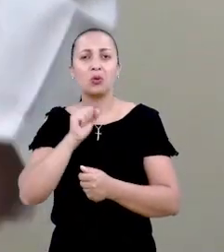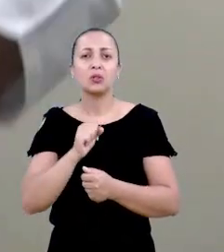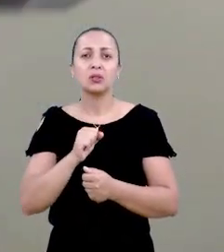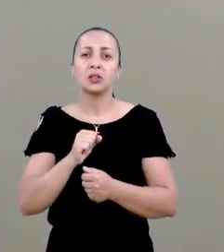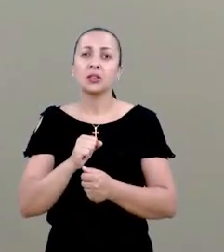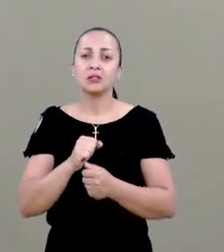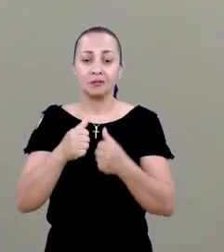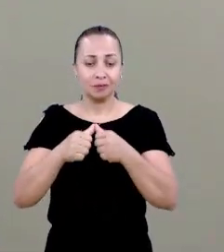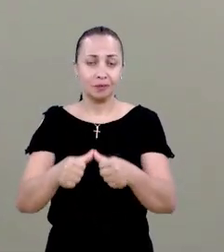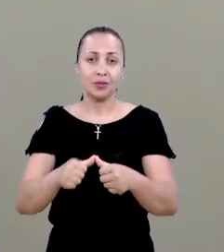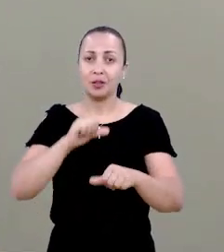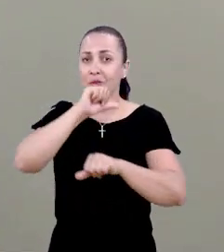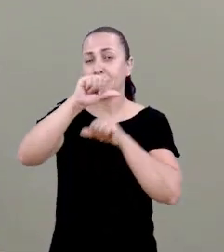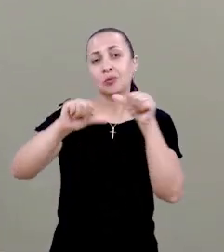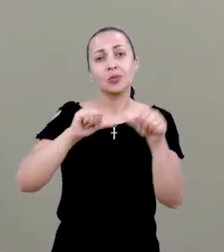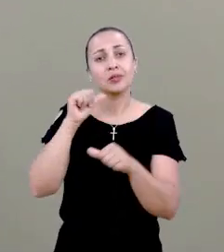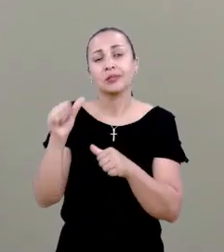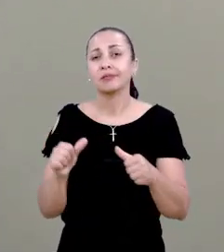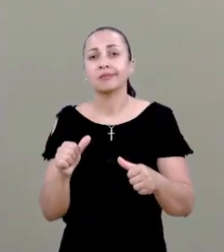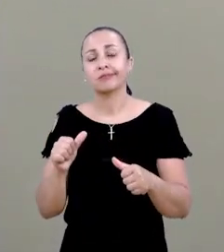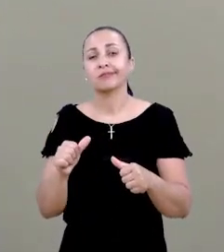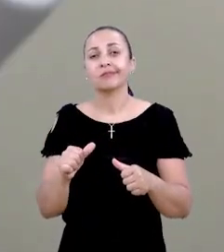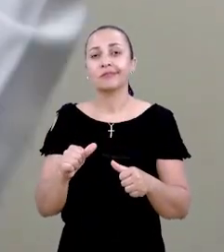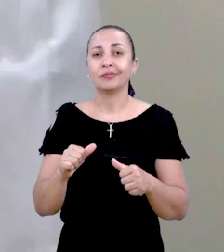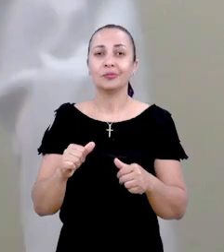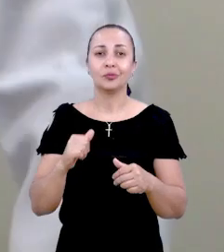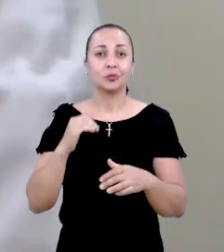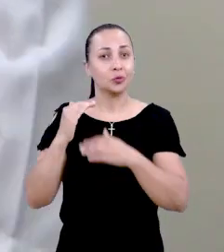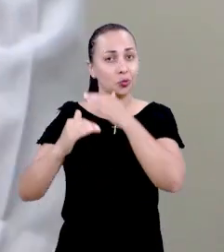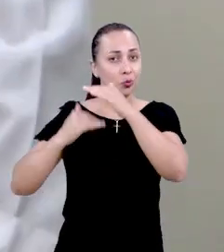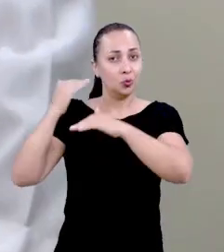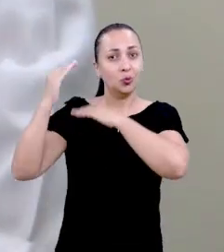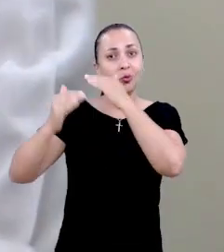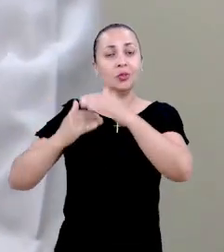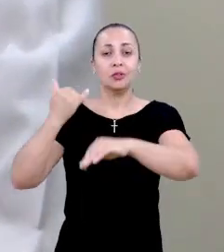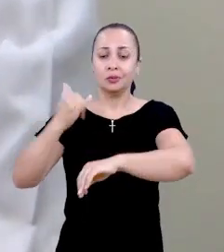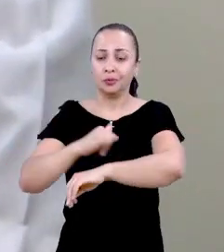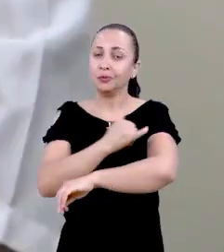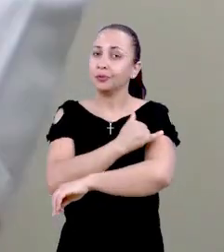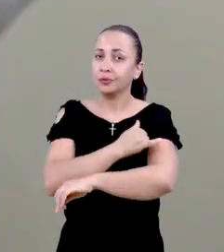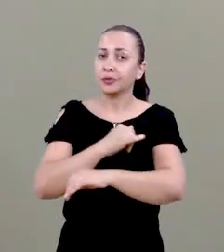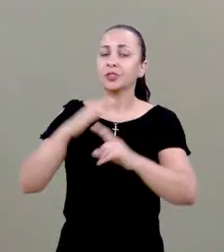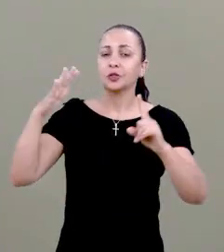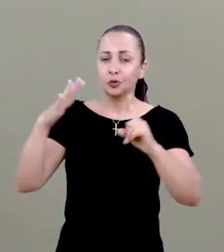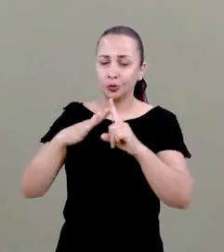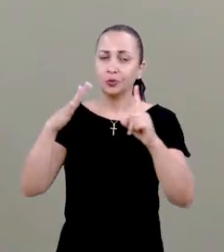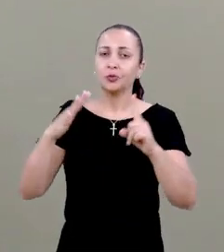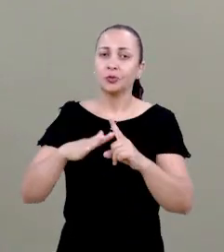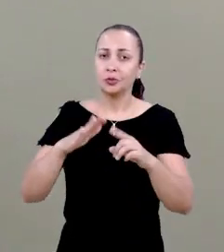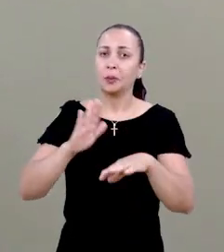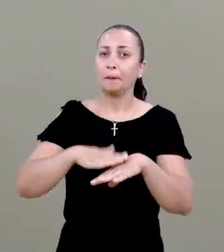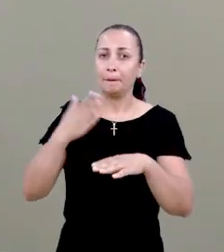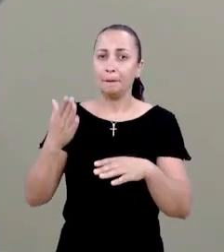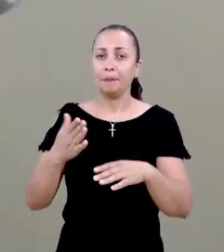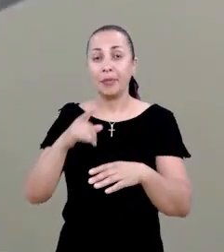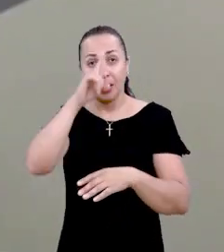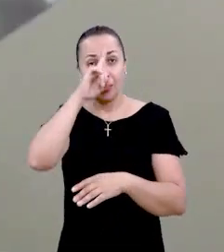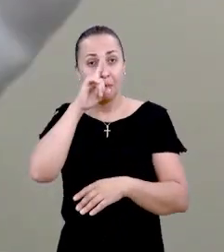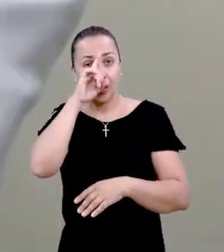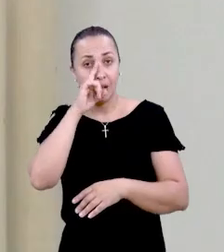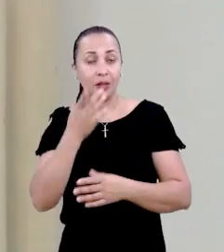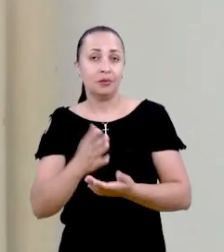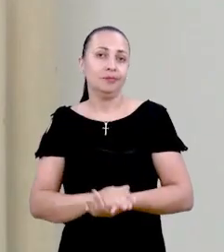conseguem perdurar com essas mudanças e o processo da obesidade tem interferido cada vez mais nesses fatores de